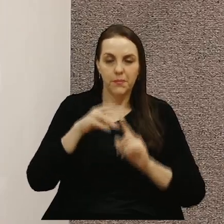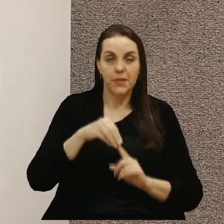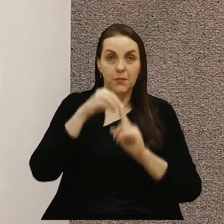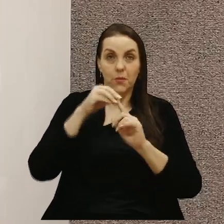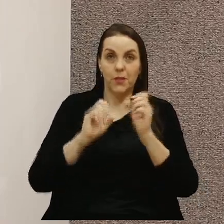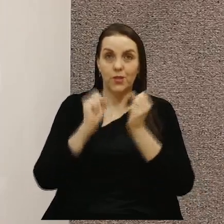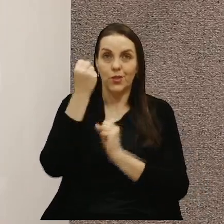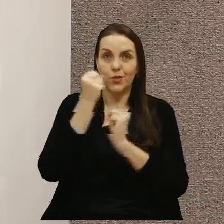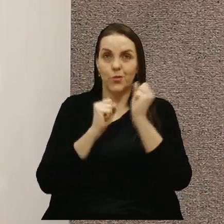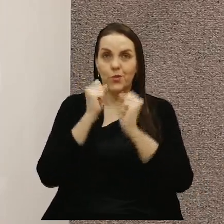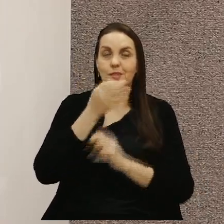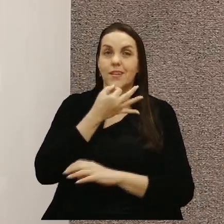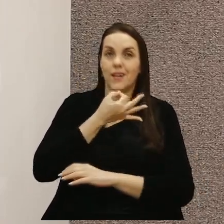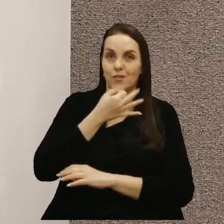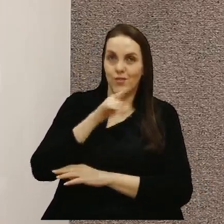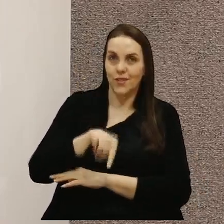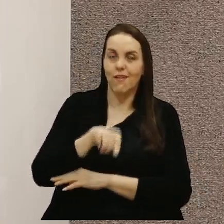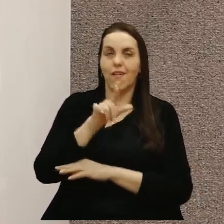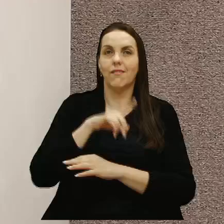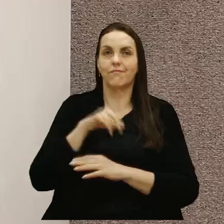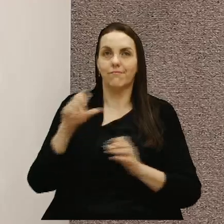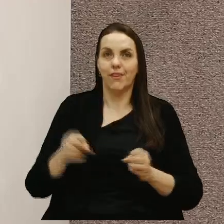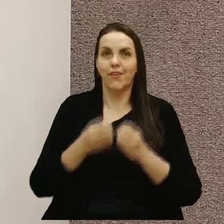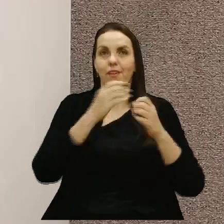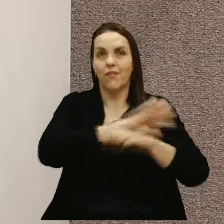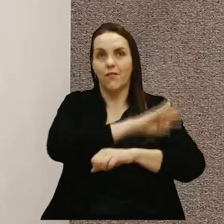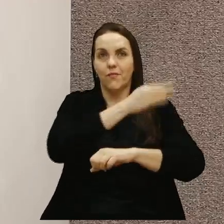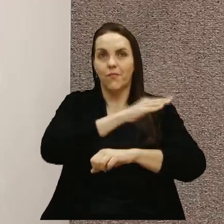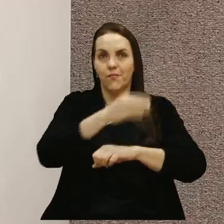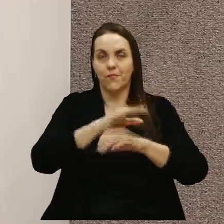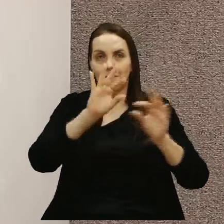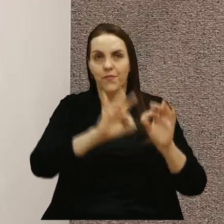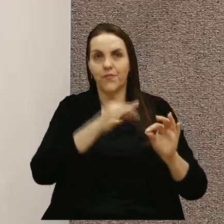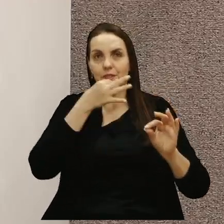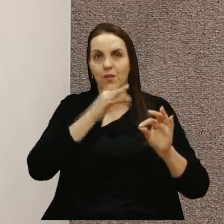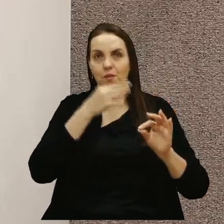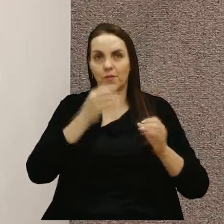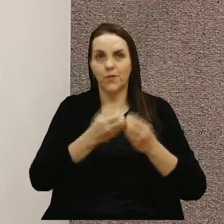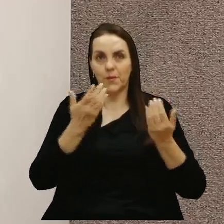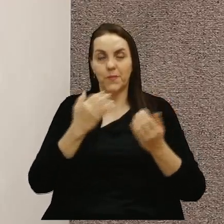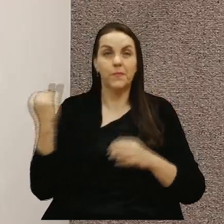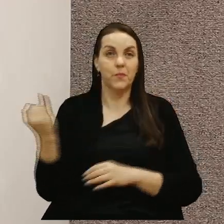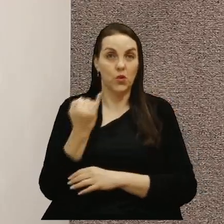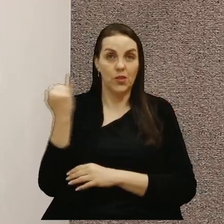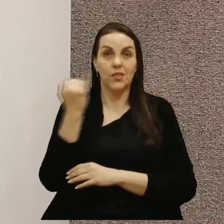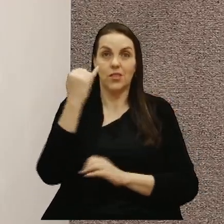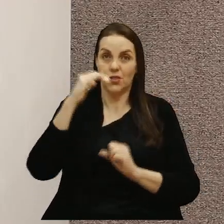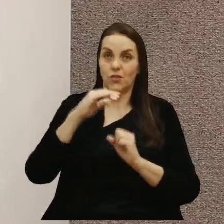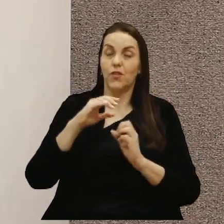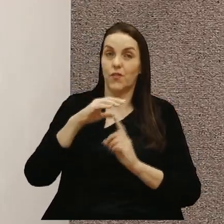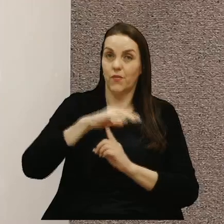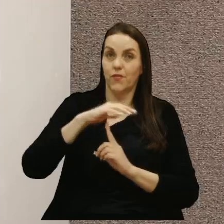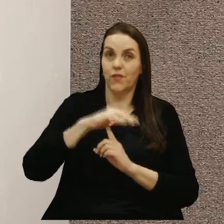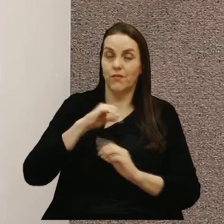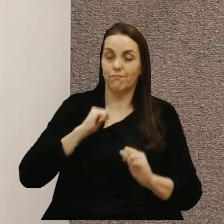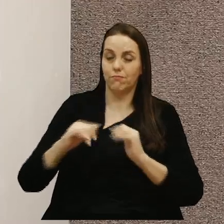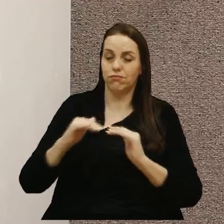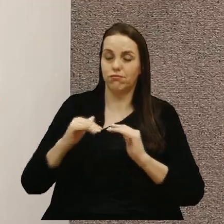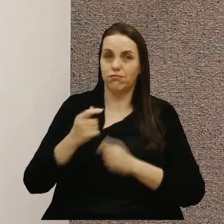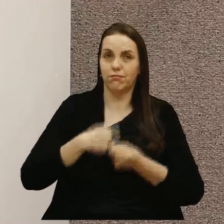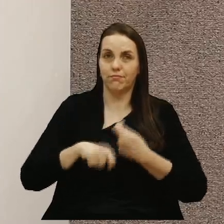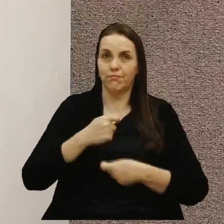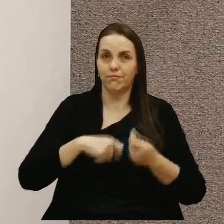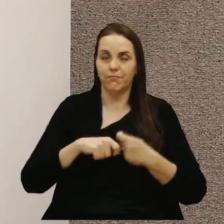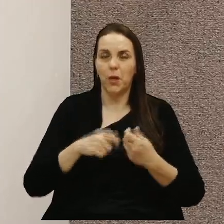mais uma vez, é berço e palco através da Festa da Uva, dos parques da Festa da Uva, para essa grande e importante feira que movimenta a nossa economia. Então, que seja uma boa feira a todos